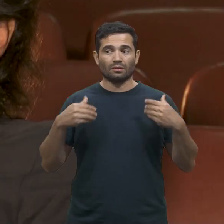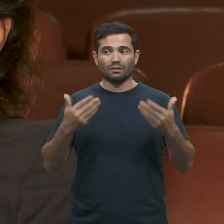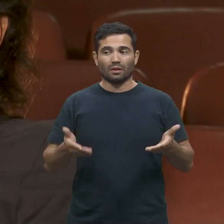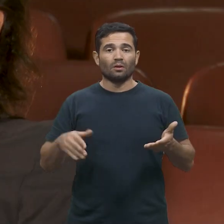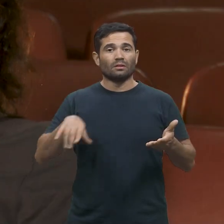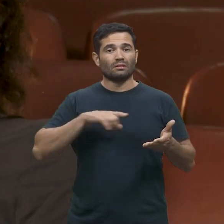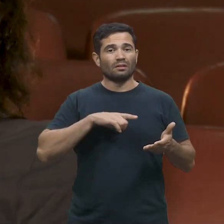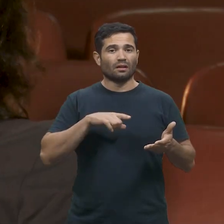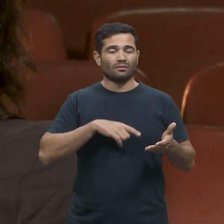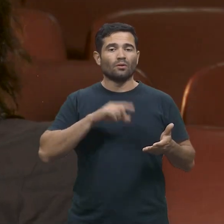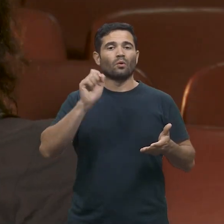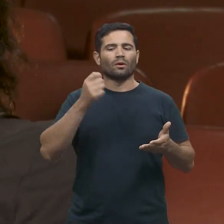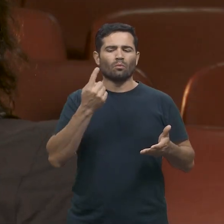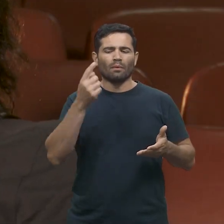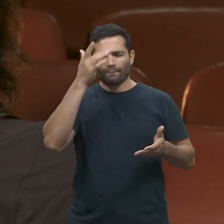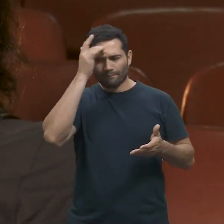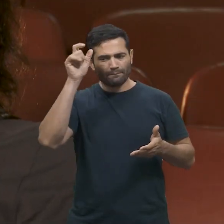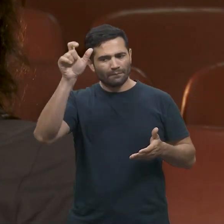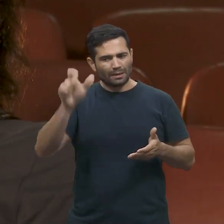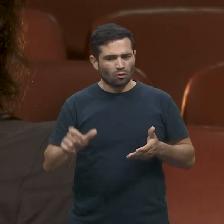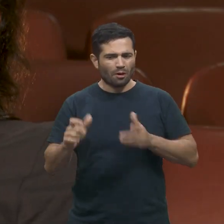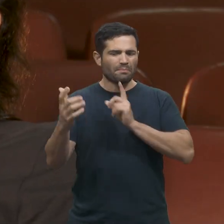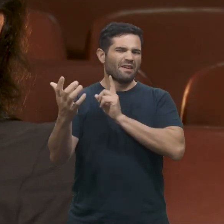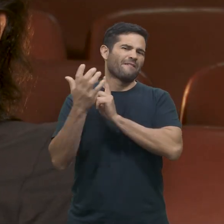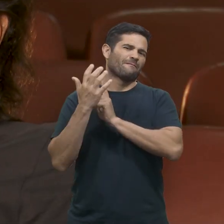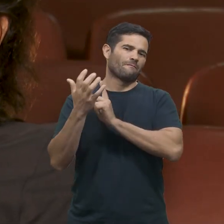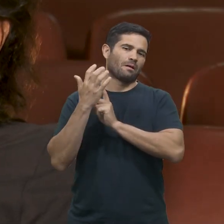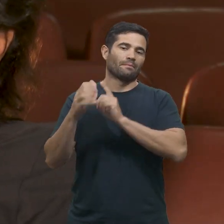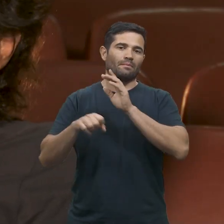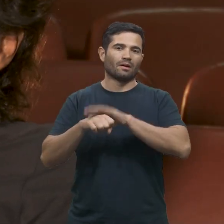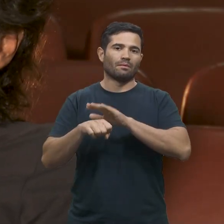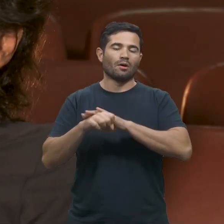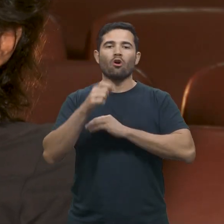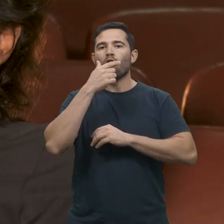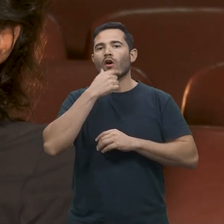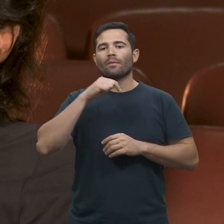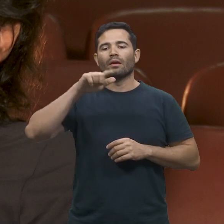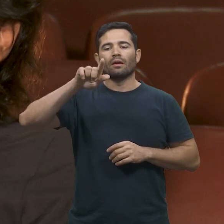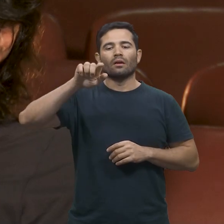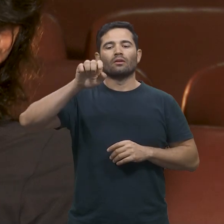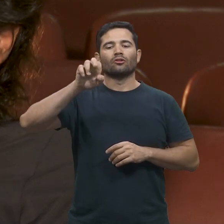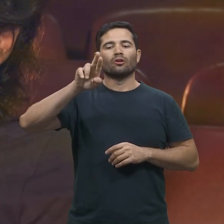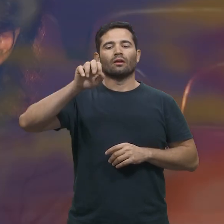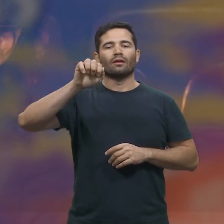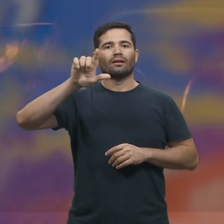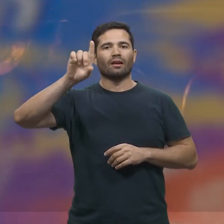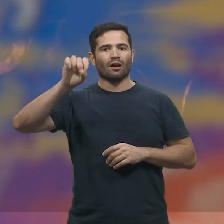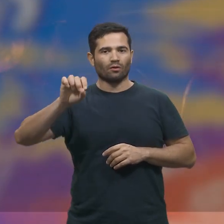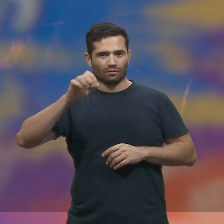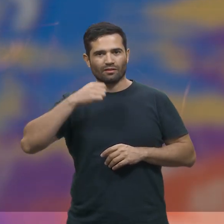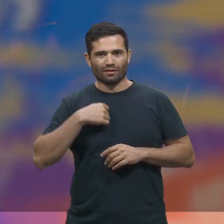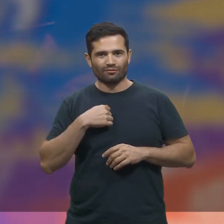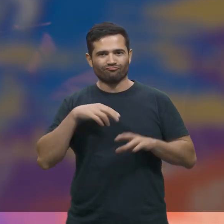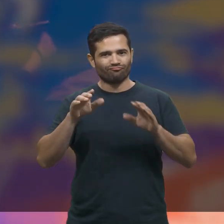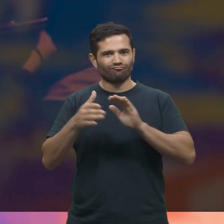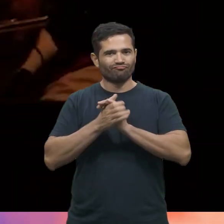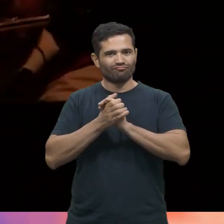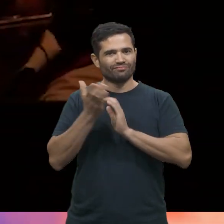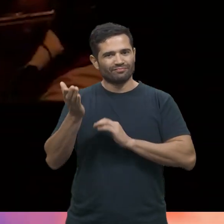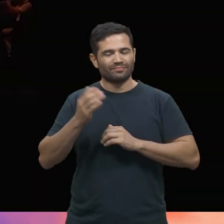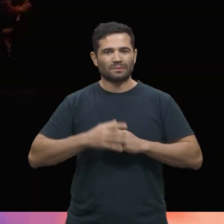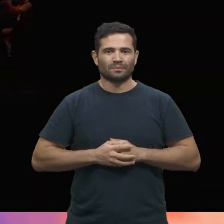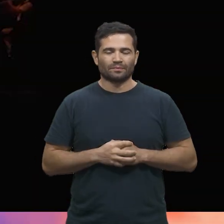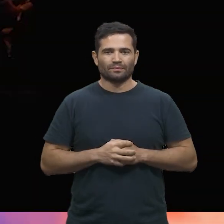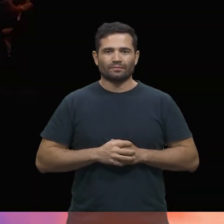né. E aí teve dessa geração, teve uma pessoa que me influenciou muito mesmo, que foi o Geraldo Roca, que inclusive eu estou fazendo um tributo a